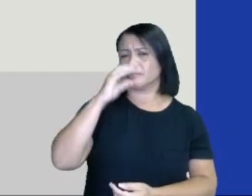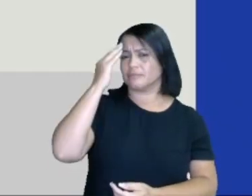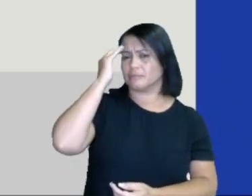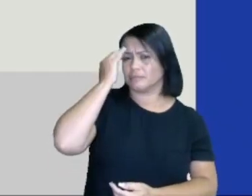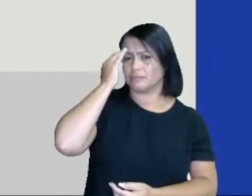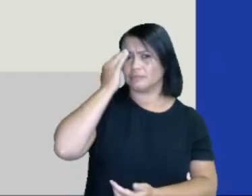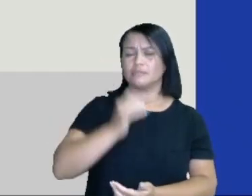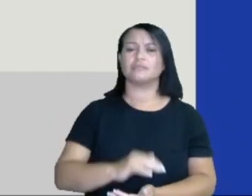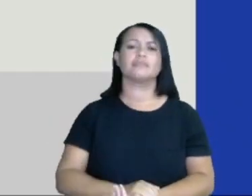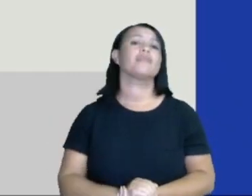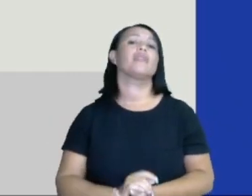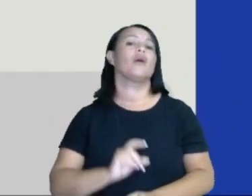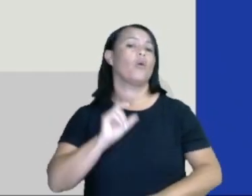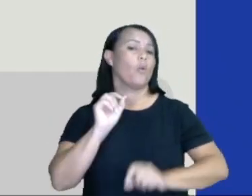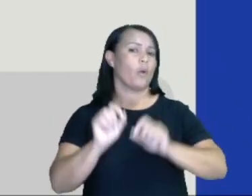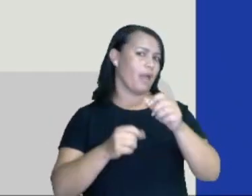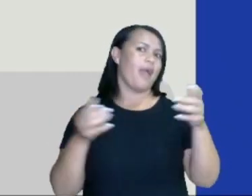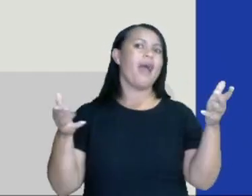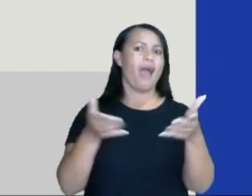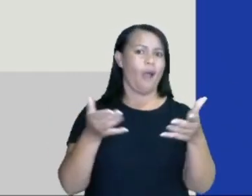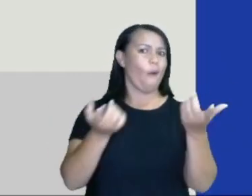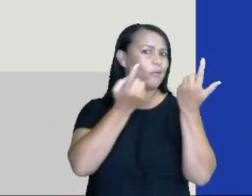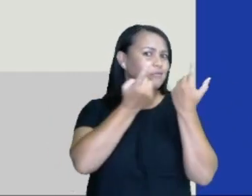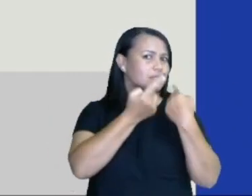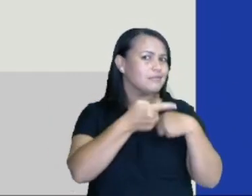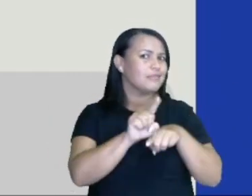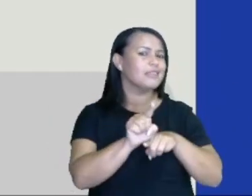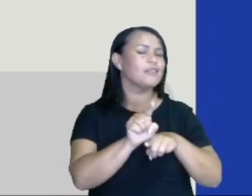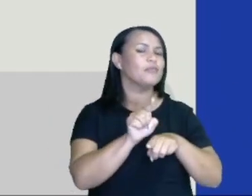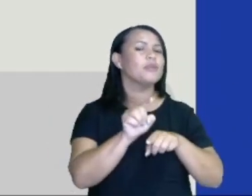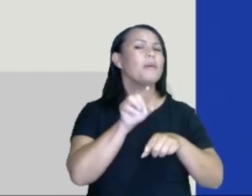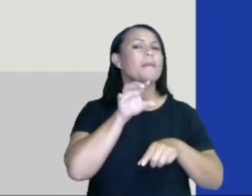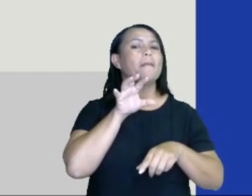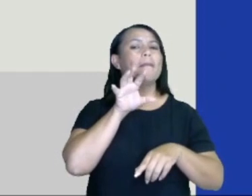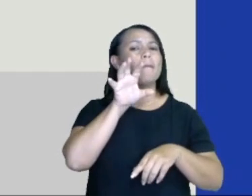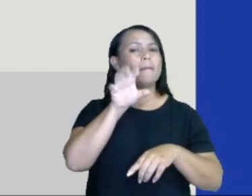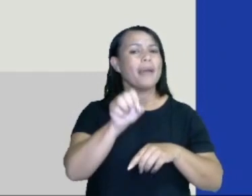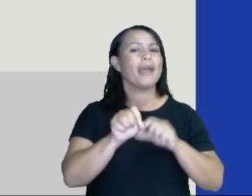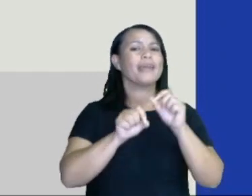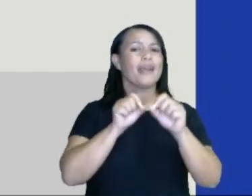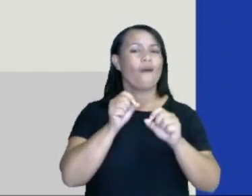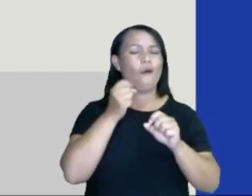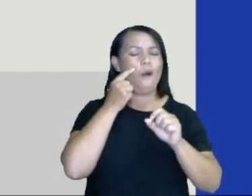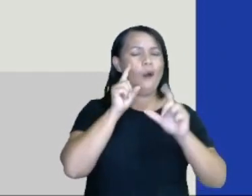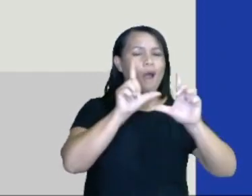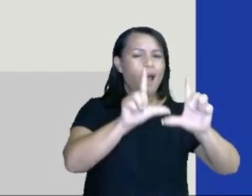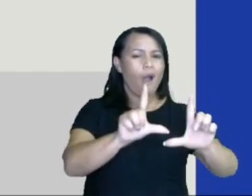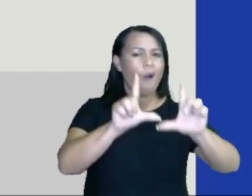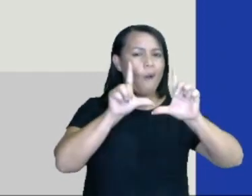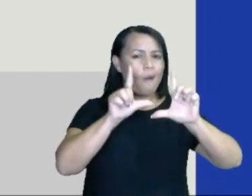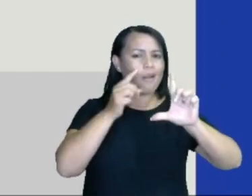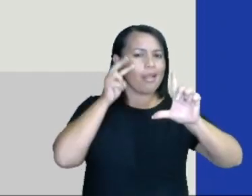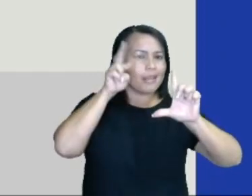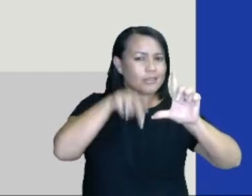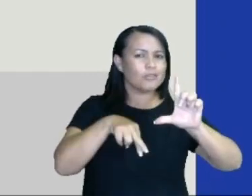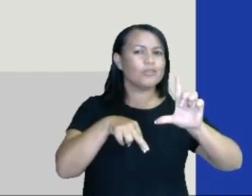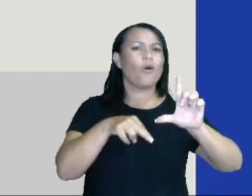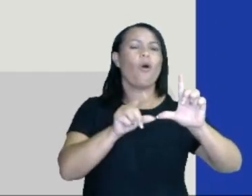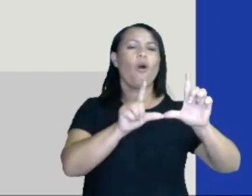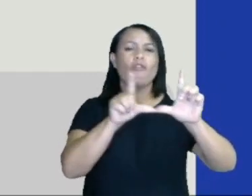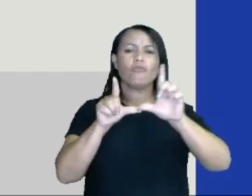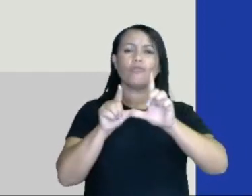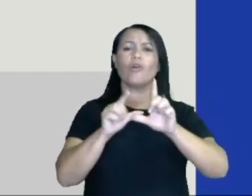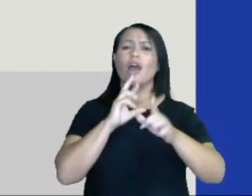Entenderam? Então, agora eu desafio para vocês. Pegue esse slide, refaça a atividade